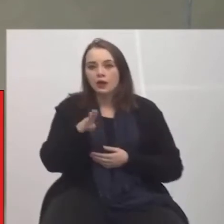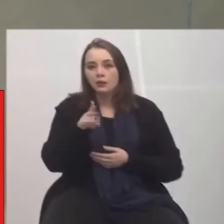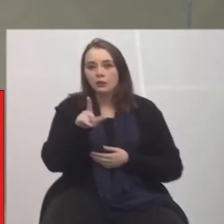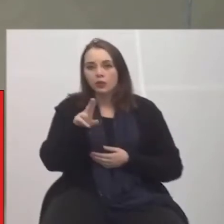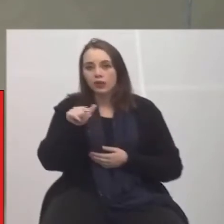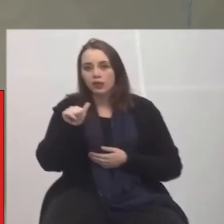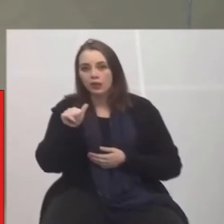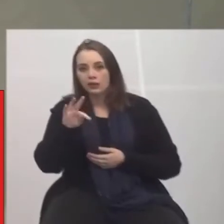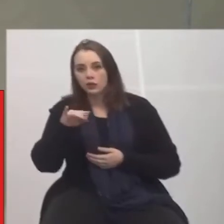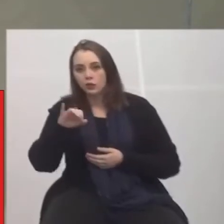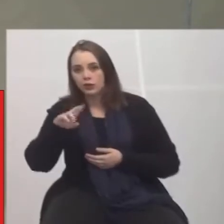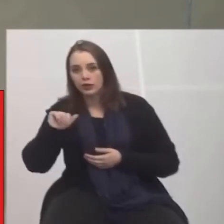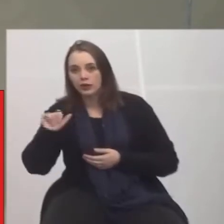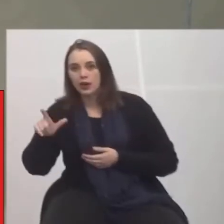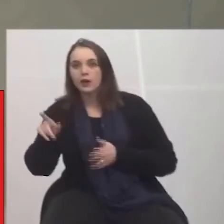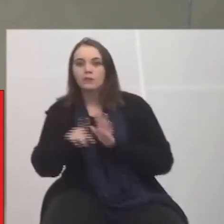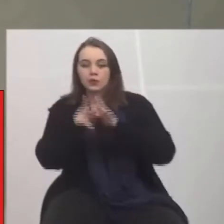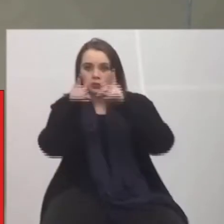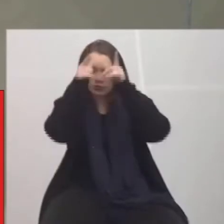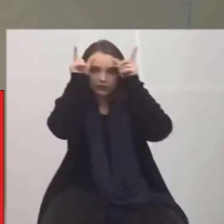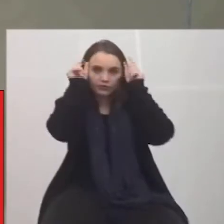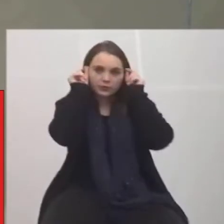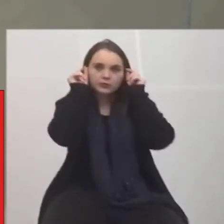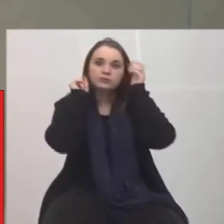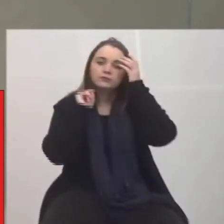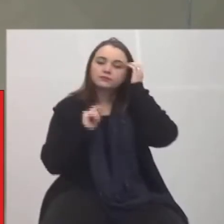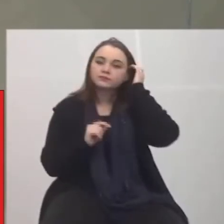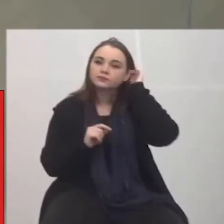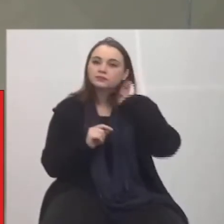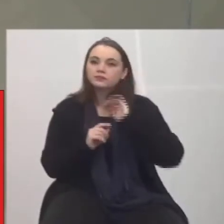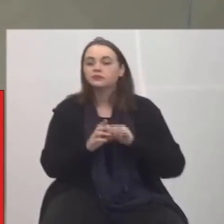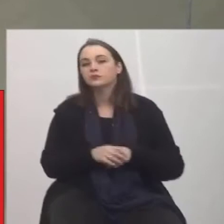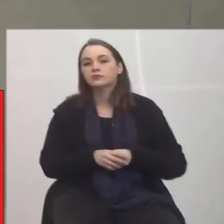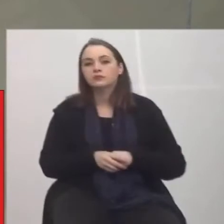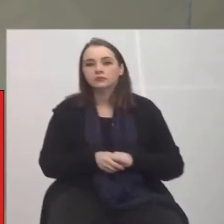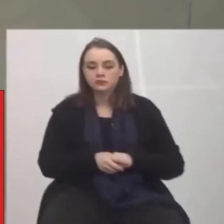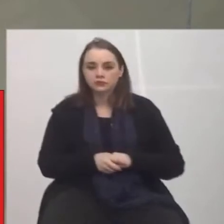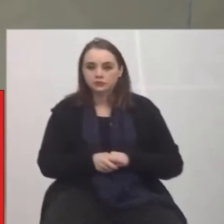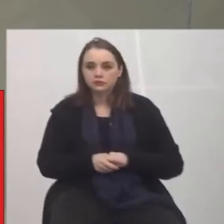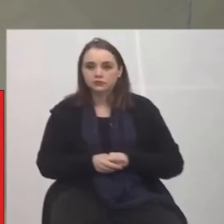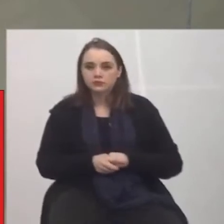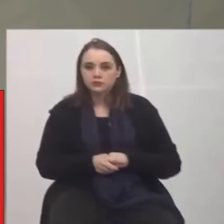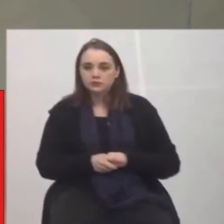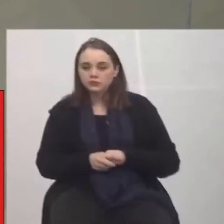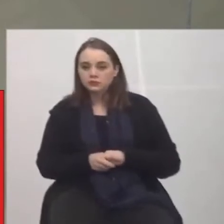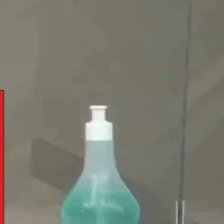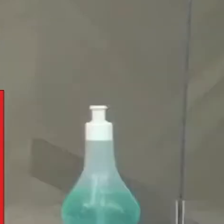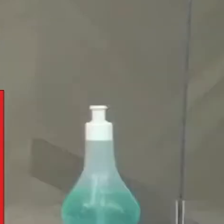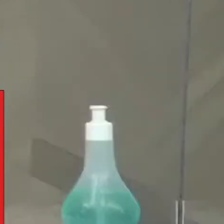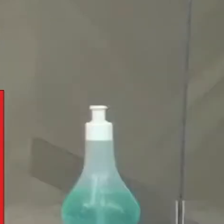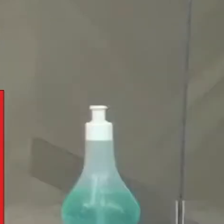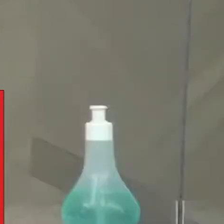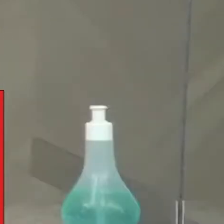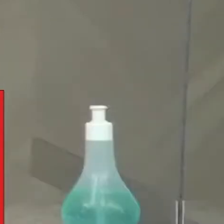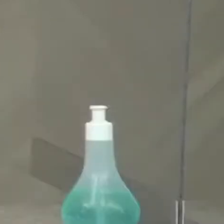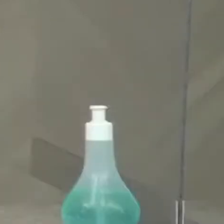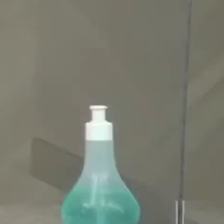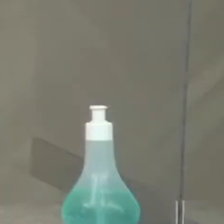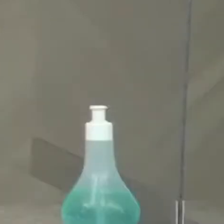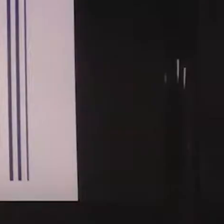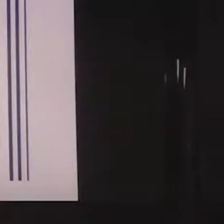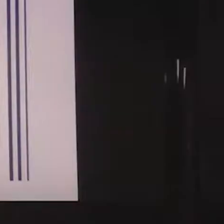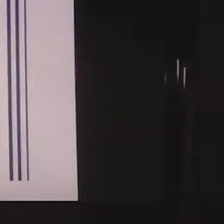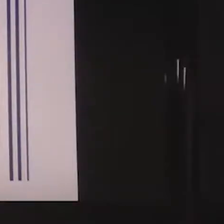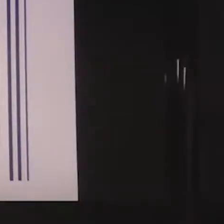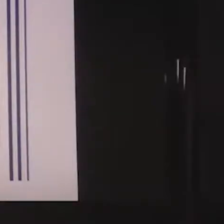enfermeiro. O último procedimento lá. Também temos,